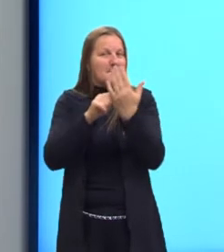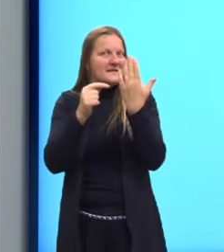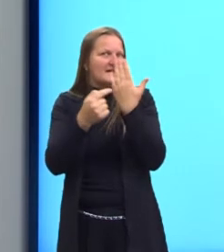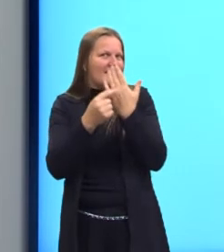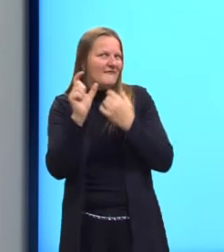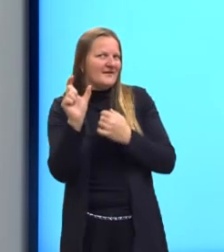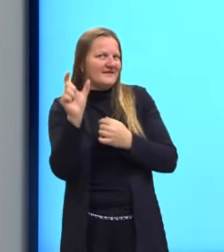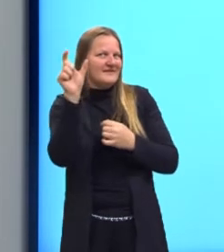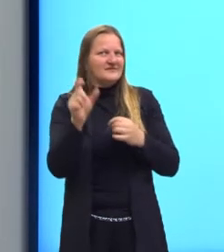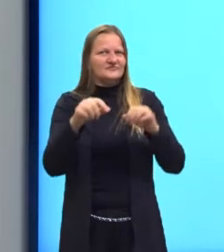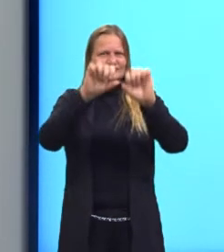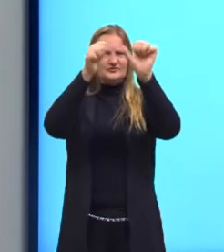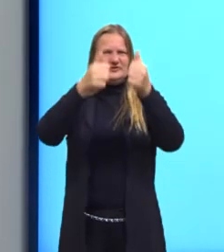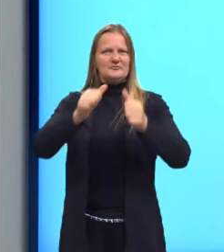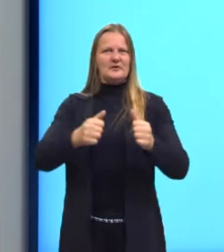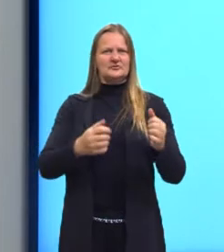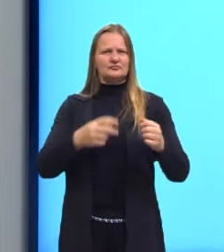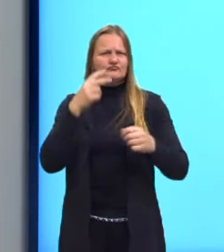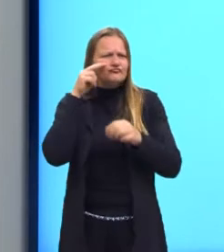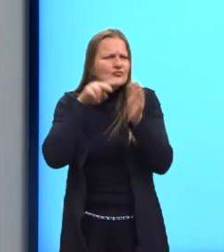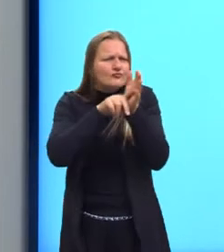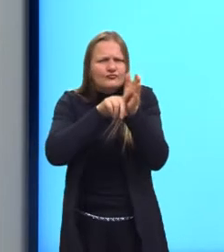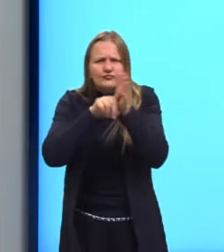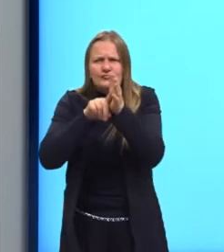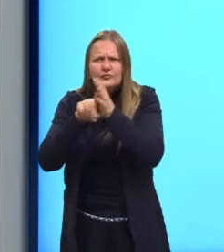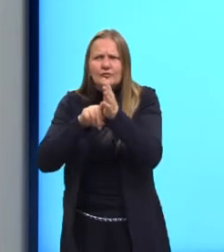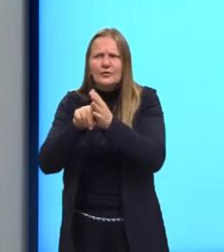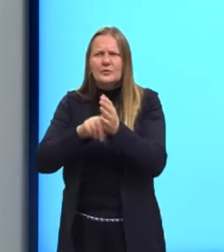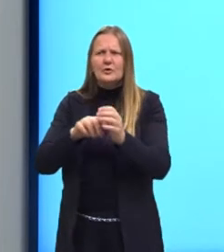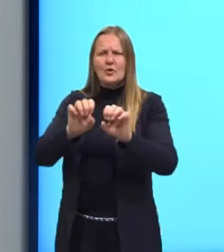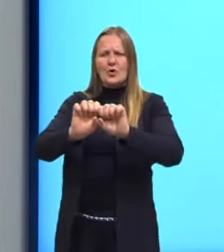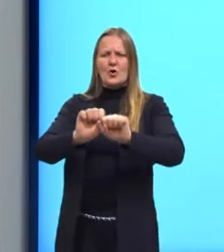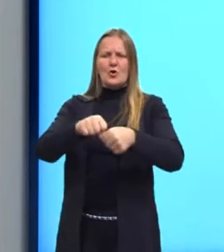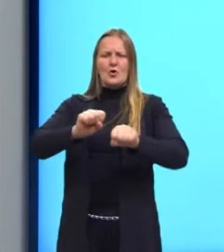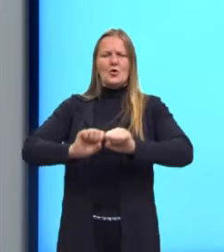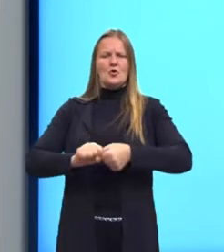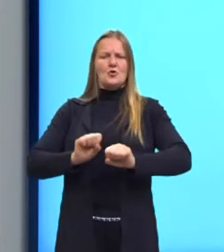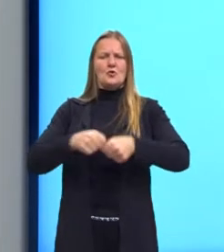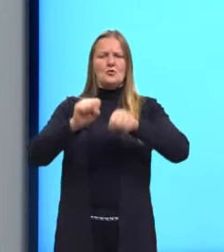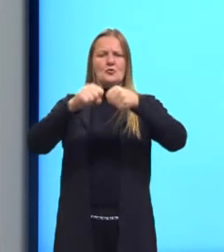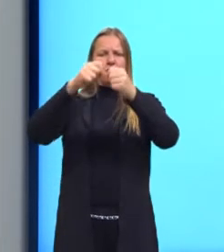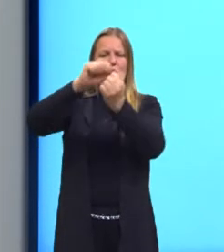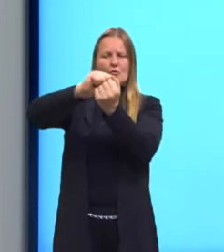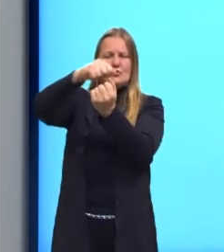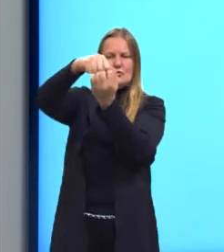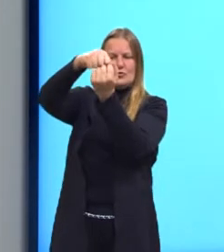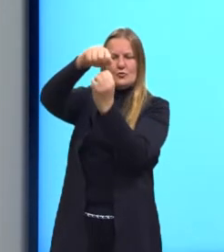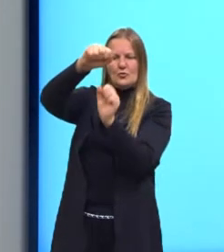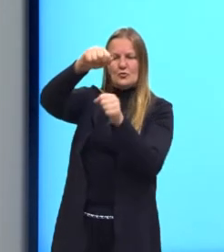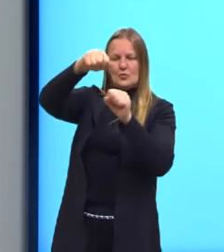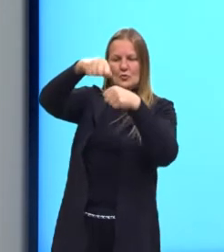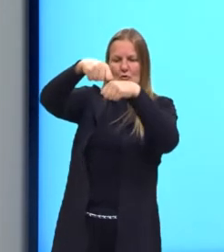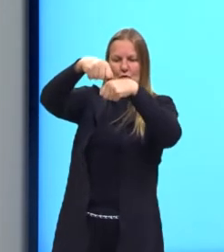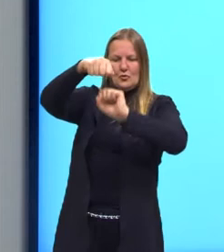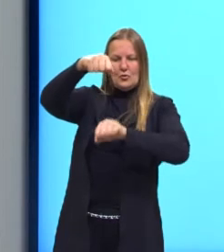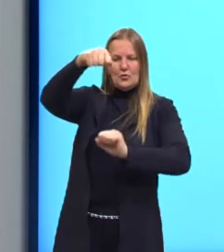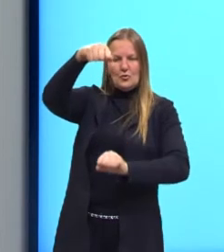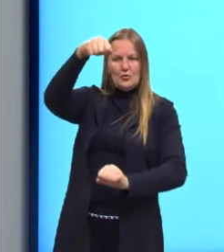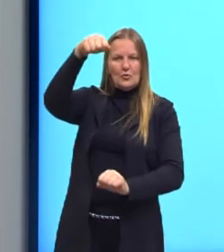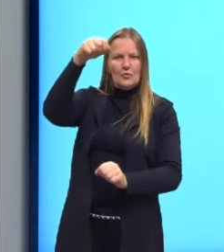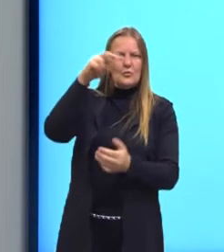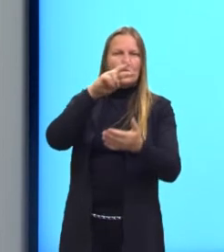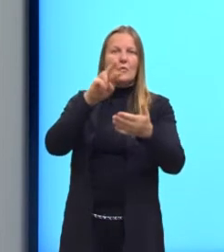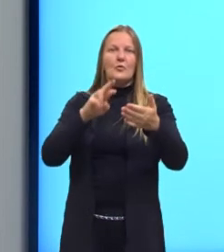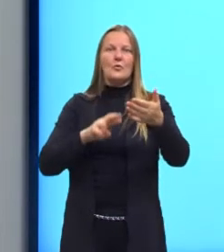bela imagem analisando um pergaminho que diz o seguinte Independente de